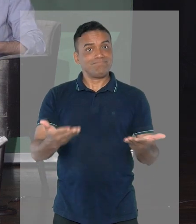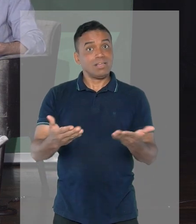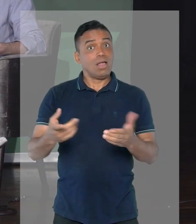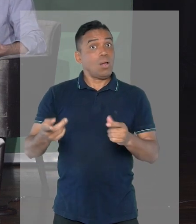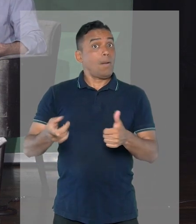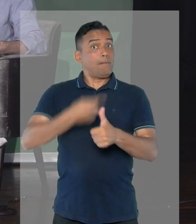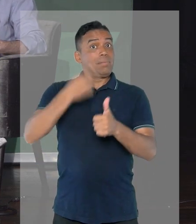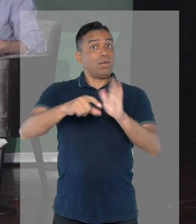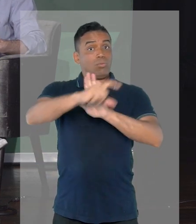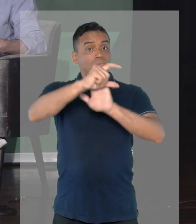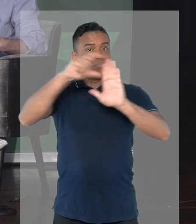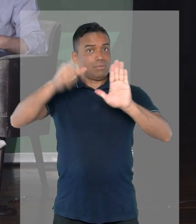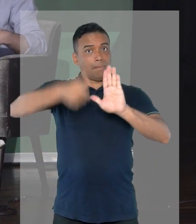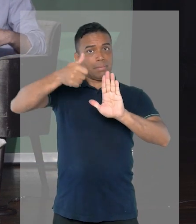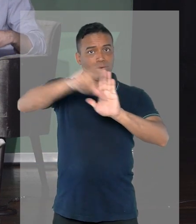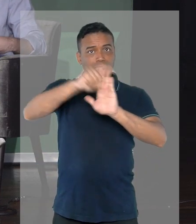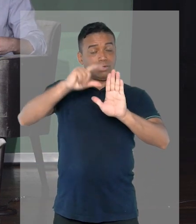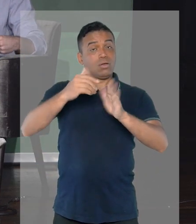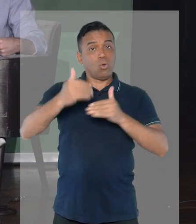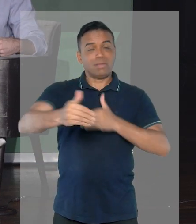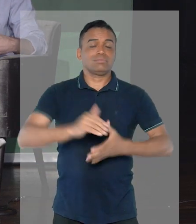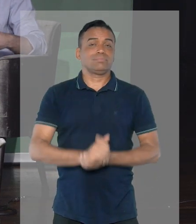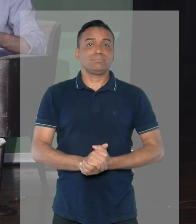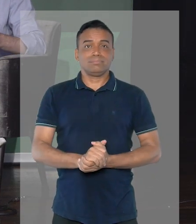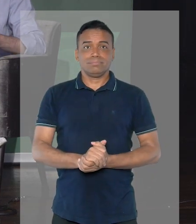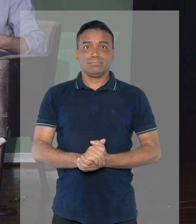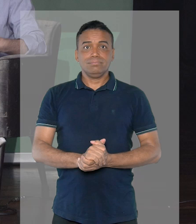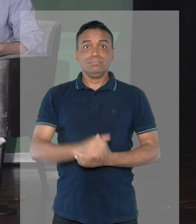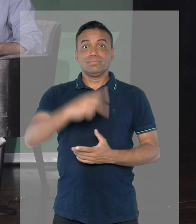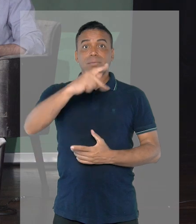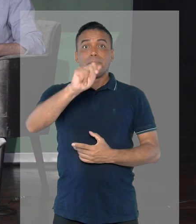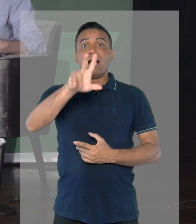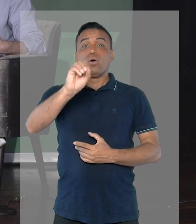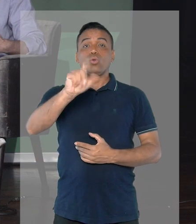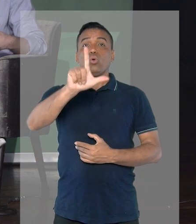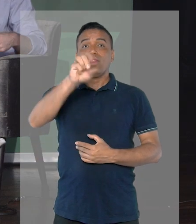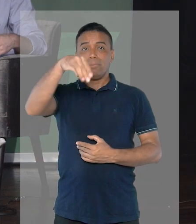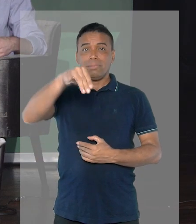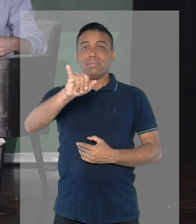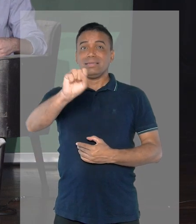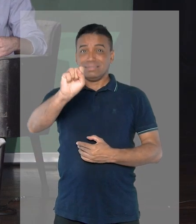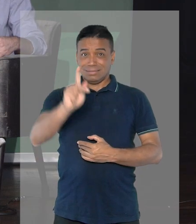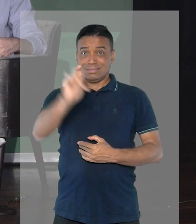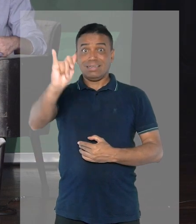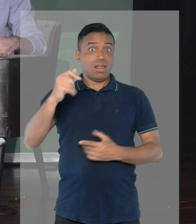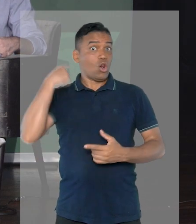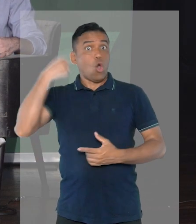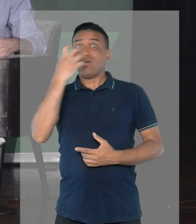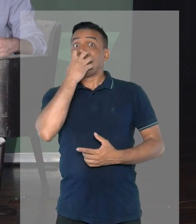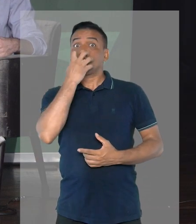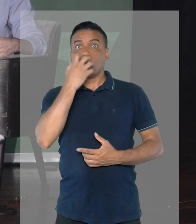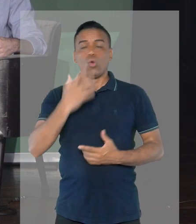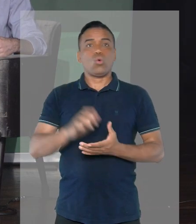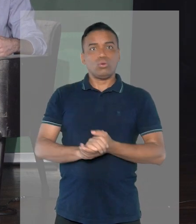Então, é o primeiro parágrafo, né? E começa assim. Paulo Leminski é um cachorro louco, lúcido e